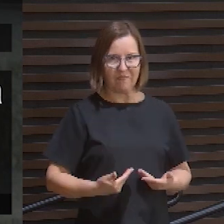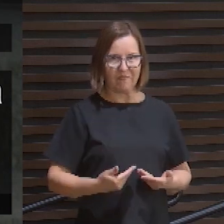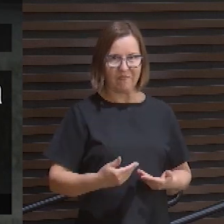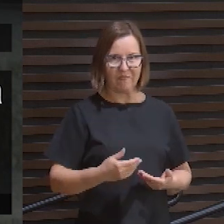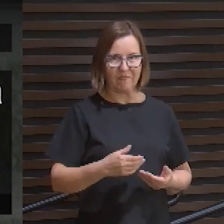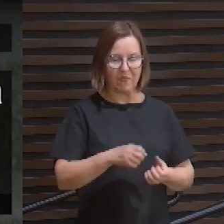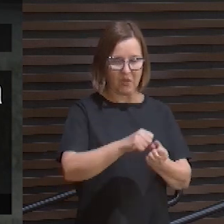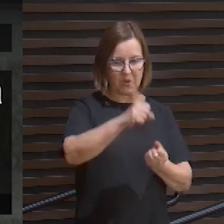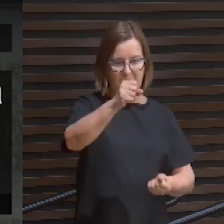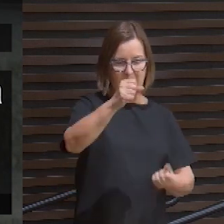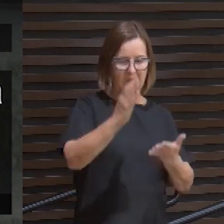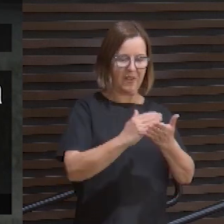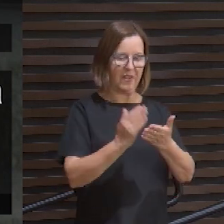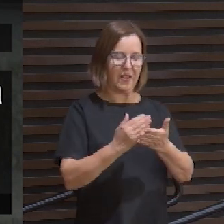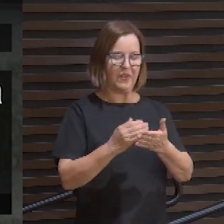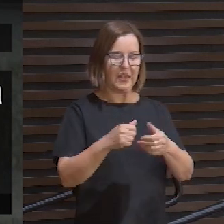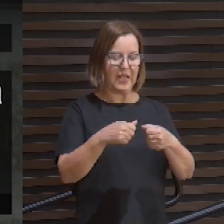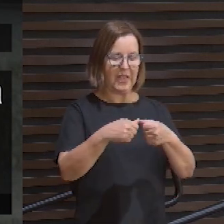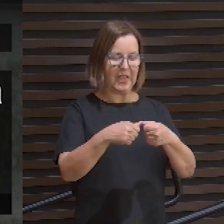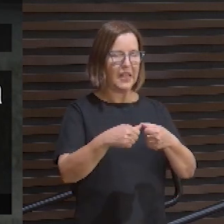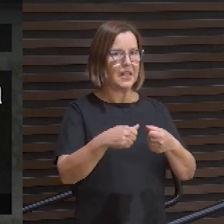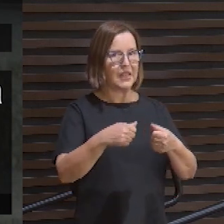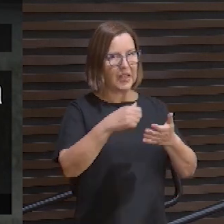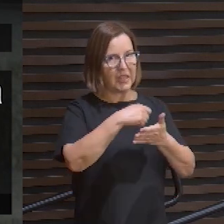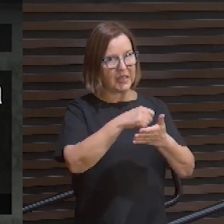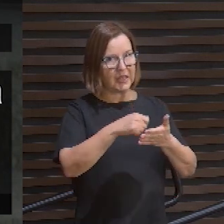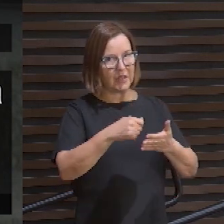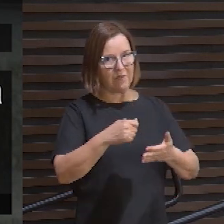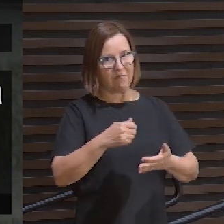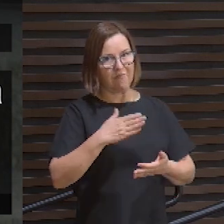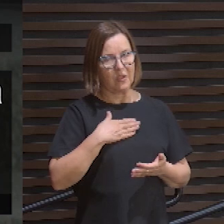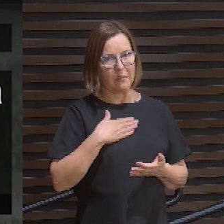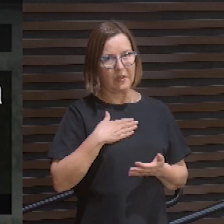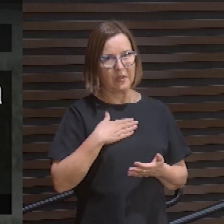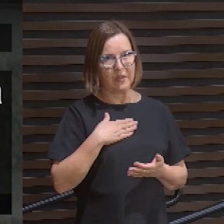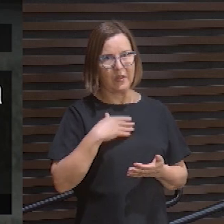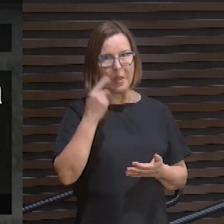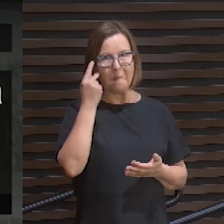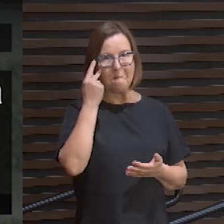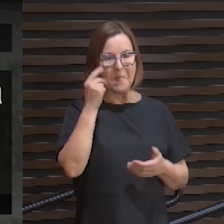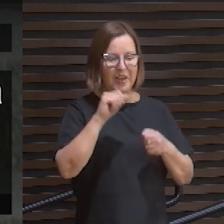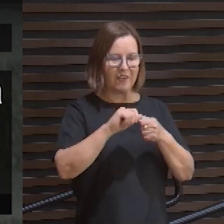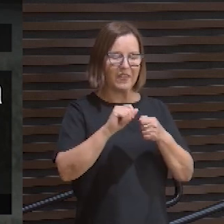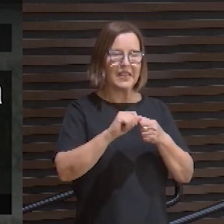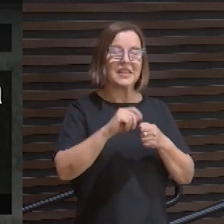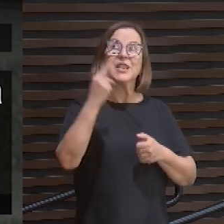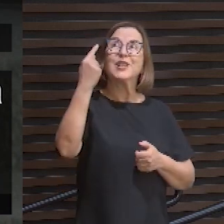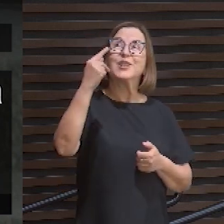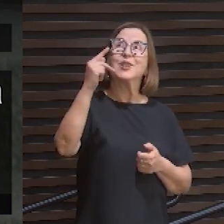livro está escrito a meu respeito, para fazer, ó Deus, a tua vontade.